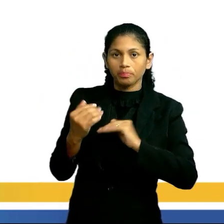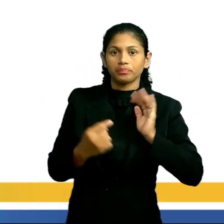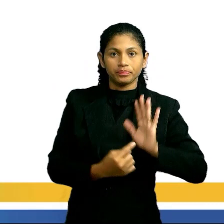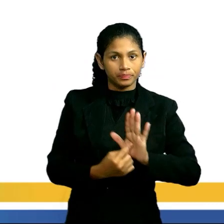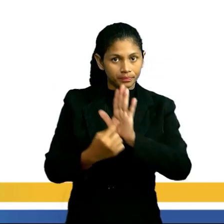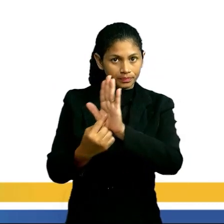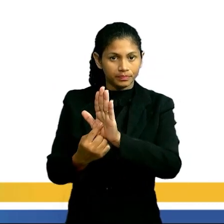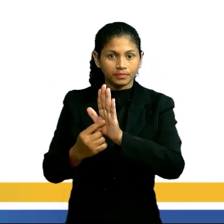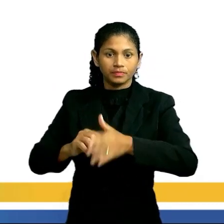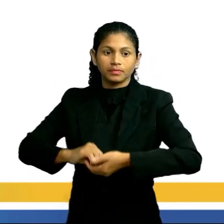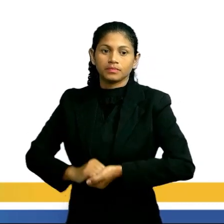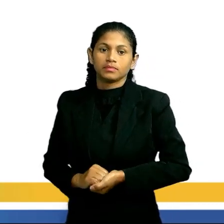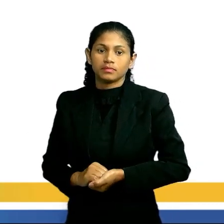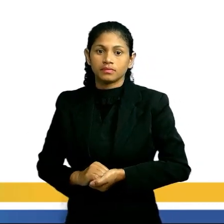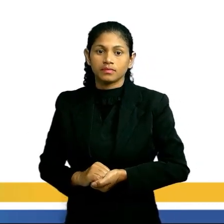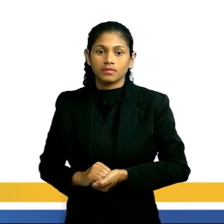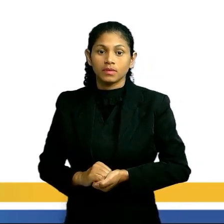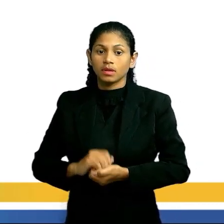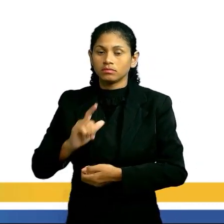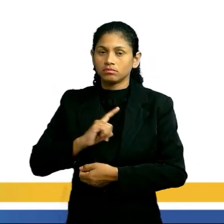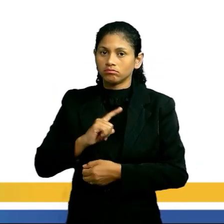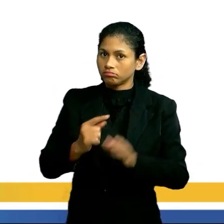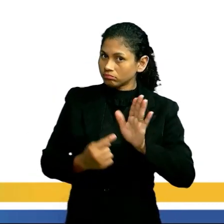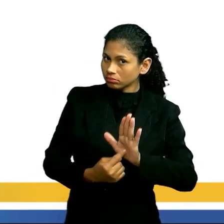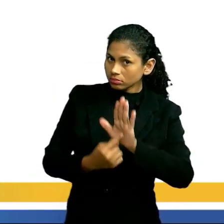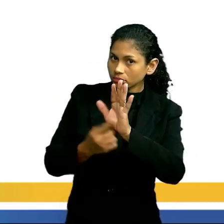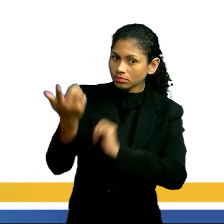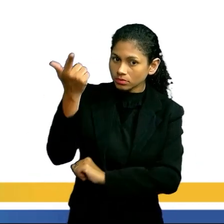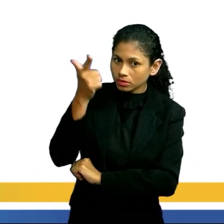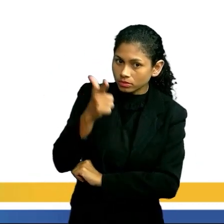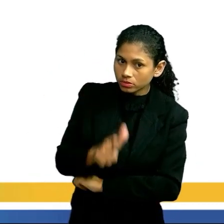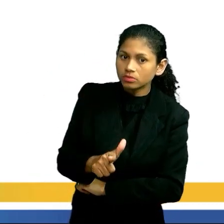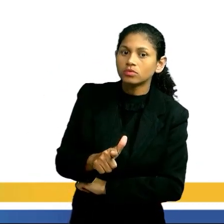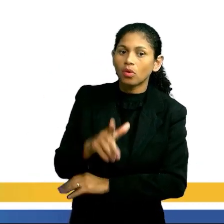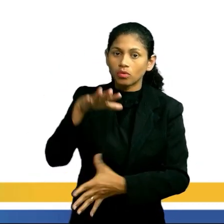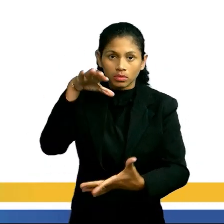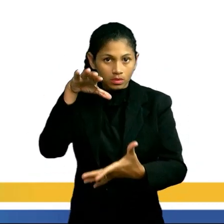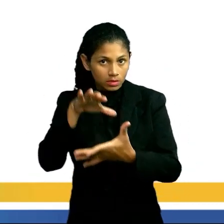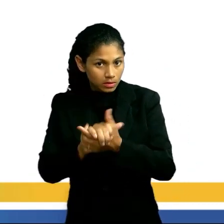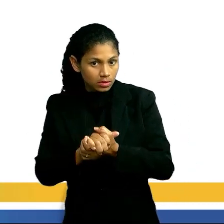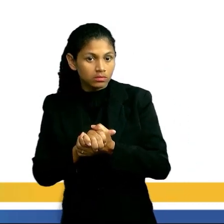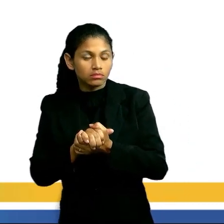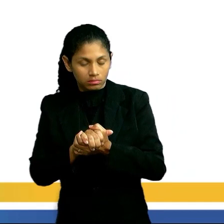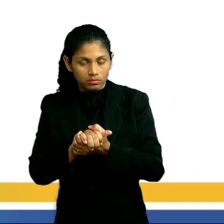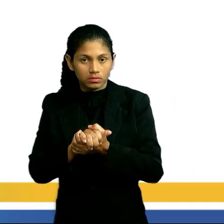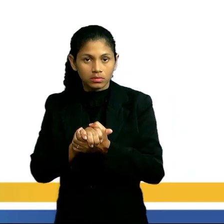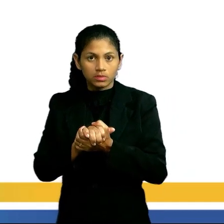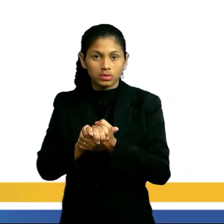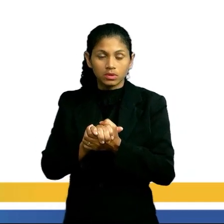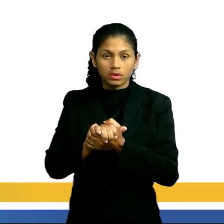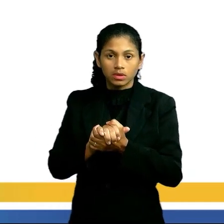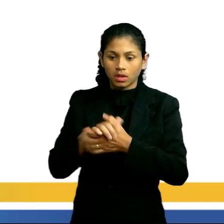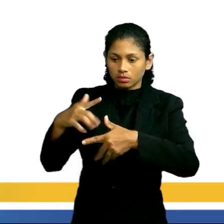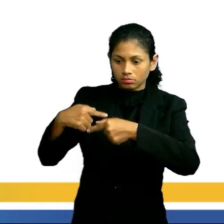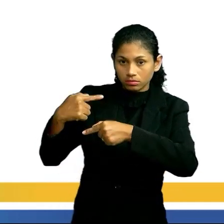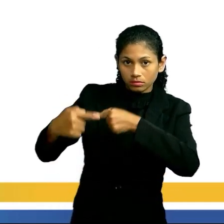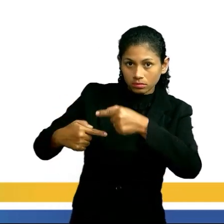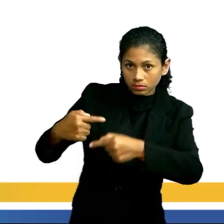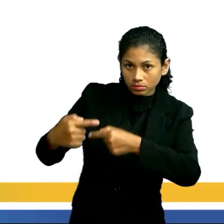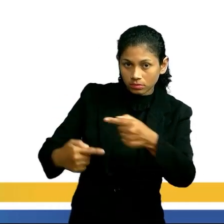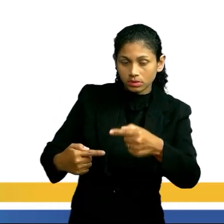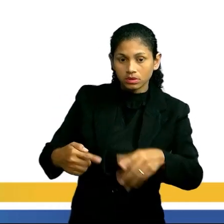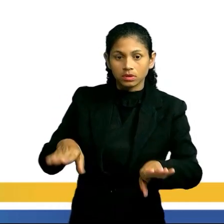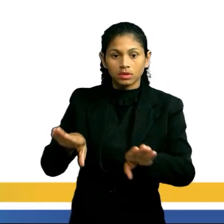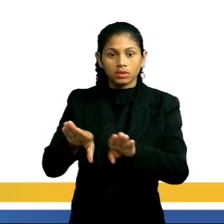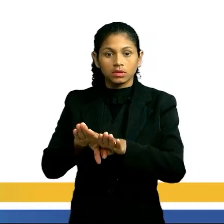no heredograma. Aí a representação, de novo, da linha de casamento, a linha de descendência e o